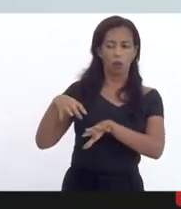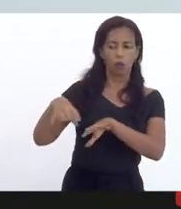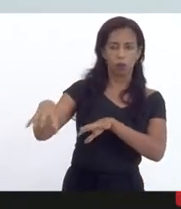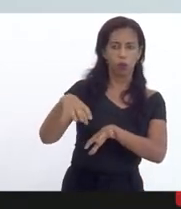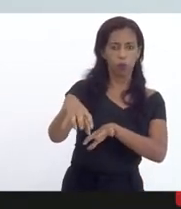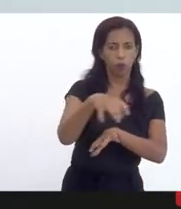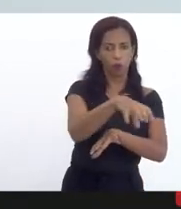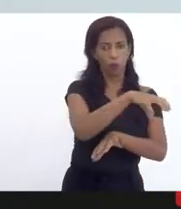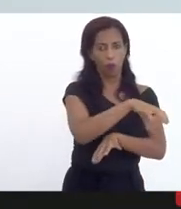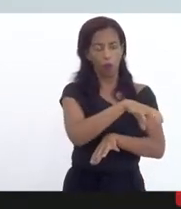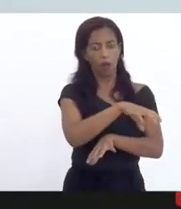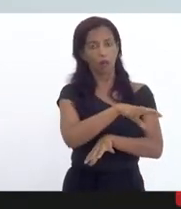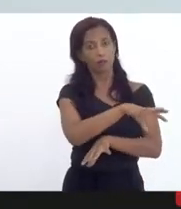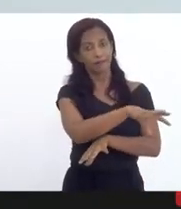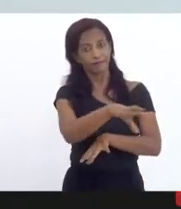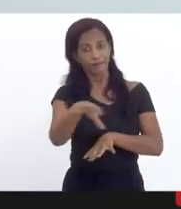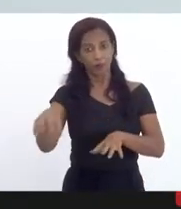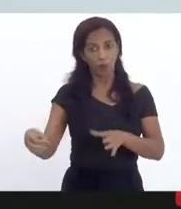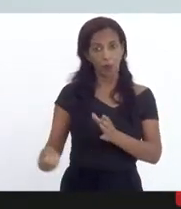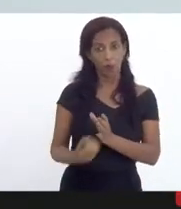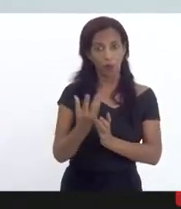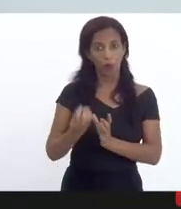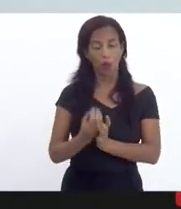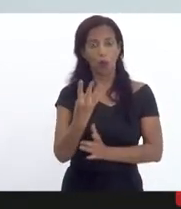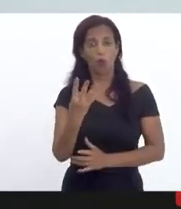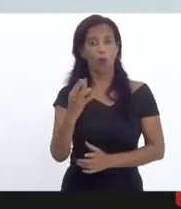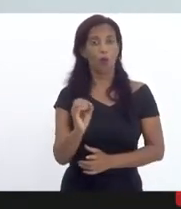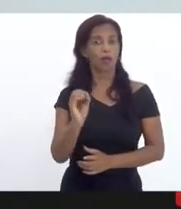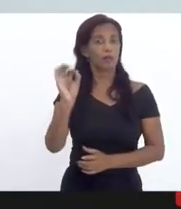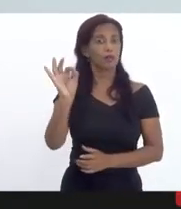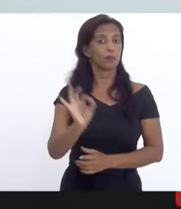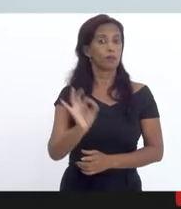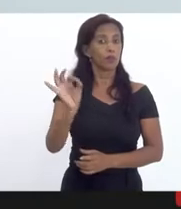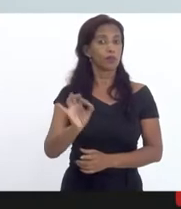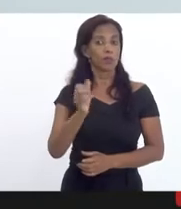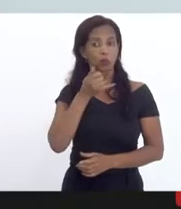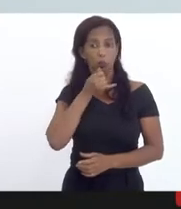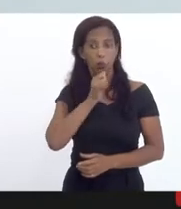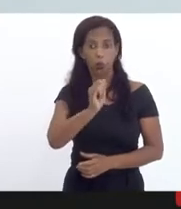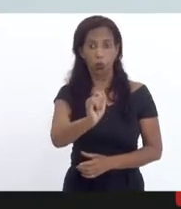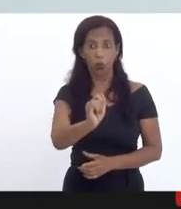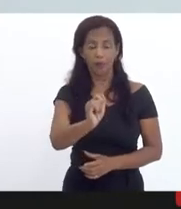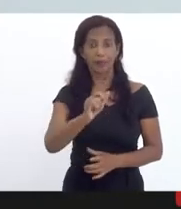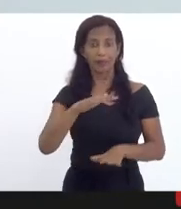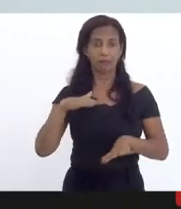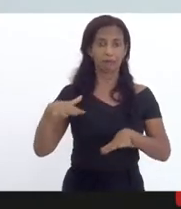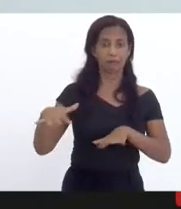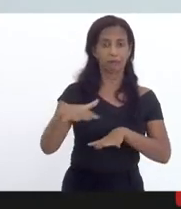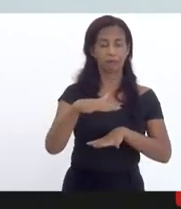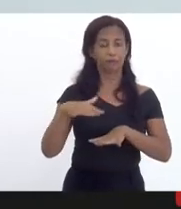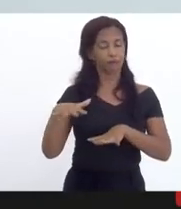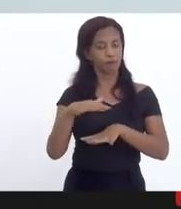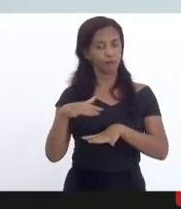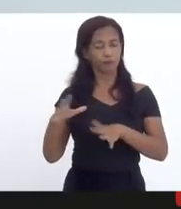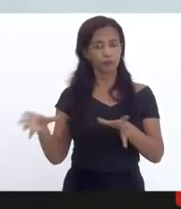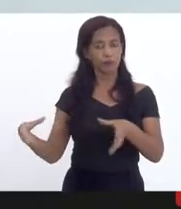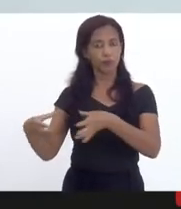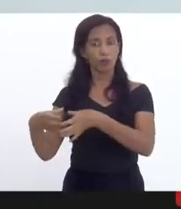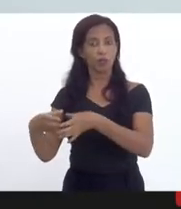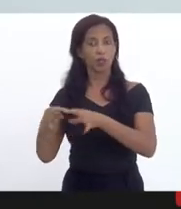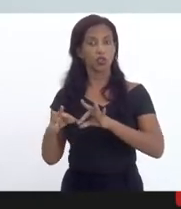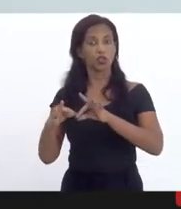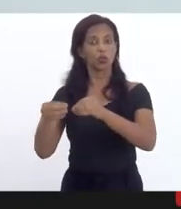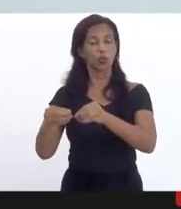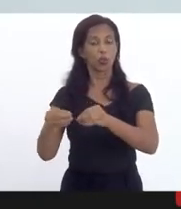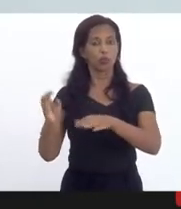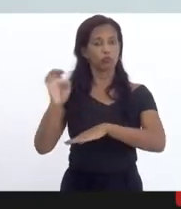das Baixadas Litorâneas, nós produzimos 40% da potência, nós temos potência, 40% da potência instalada de todo o Rio de